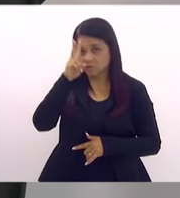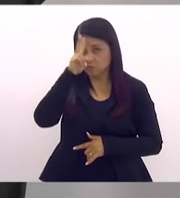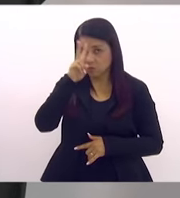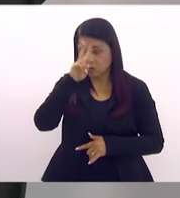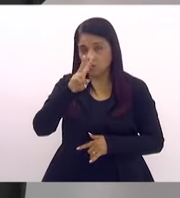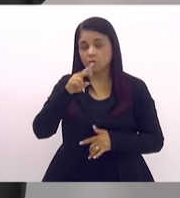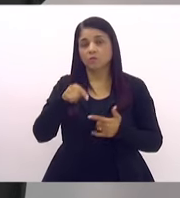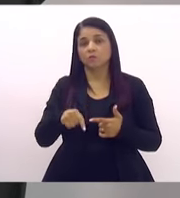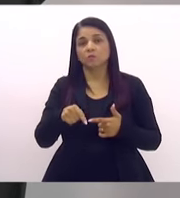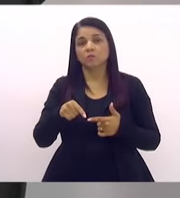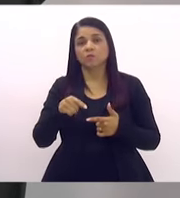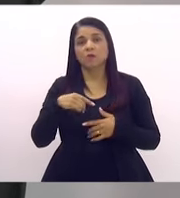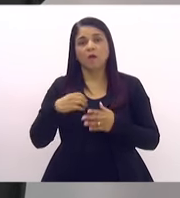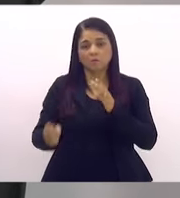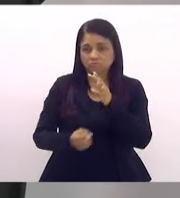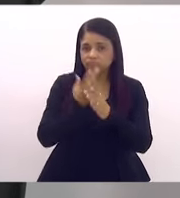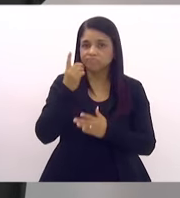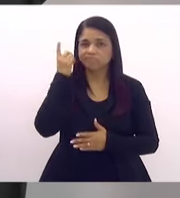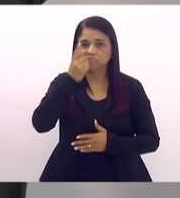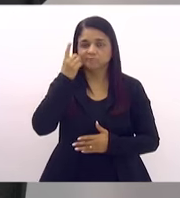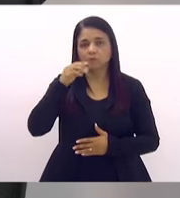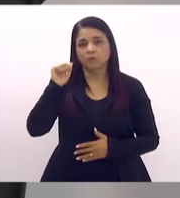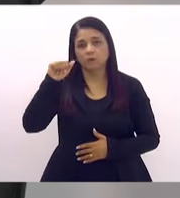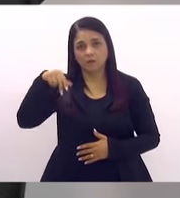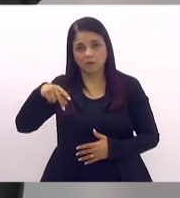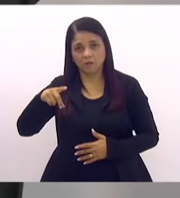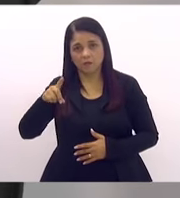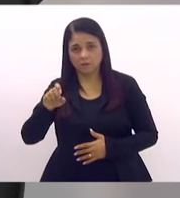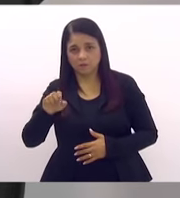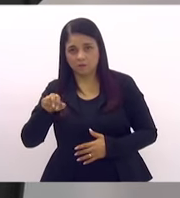do deputado Anderson Moraes.